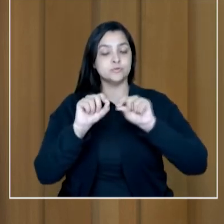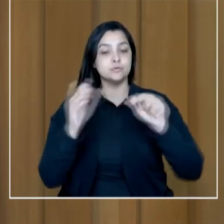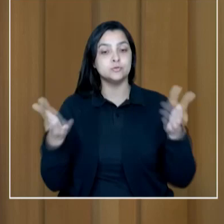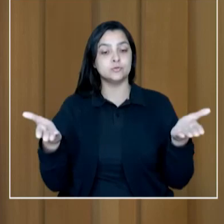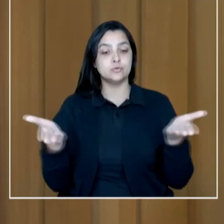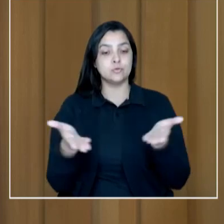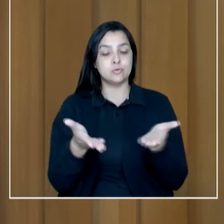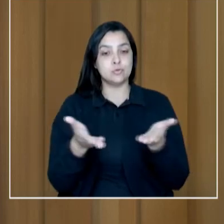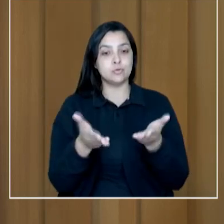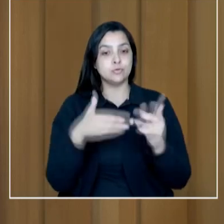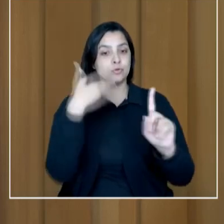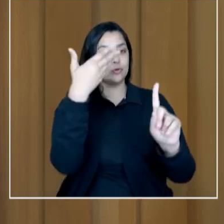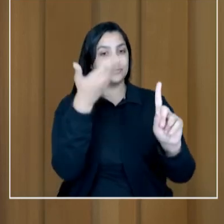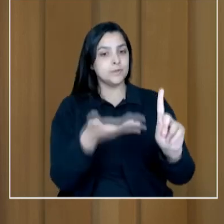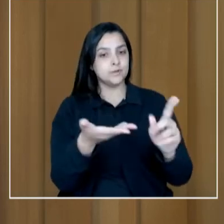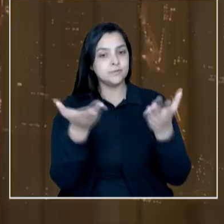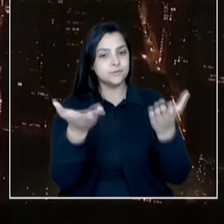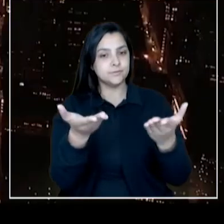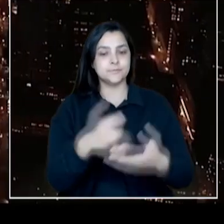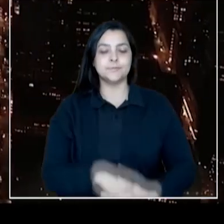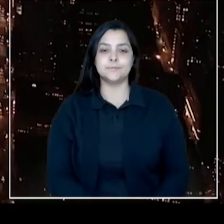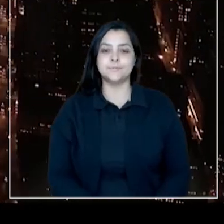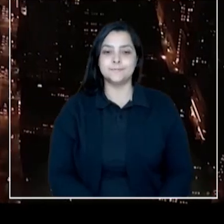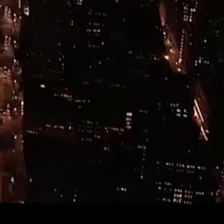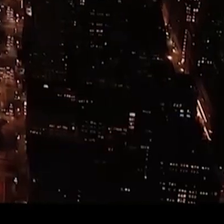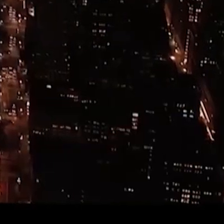o homenageamos.